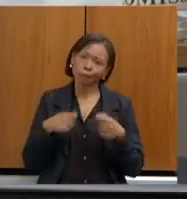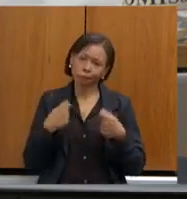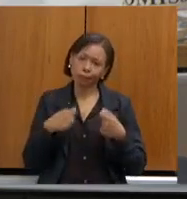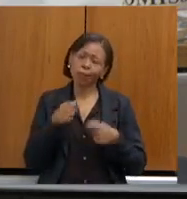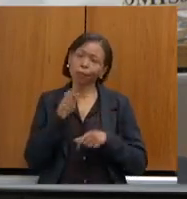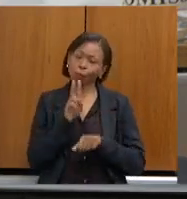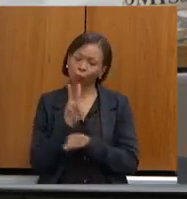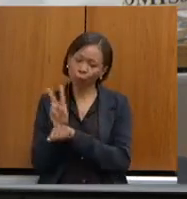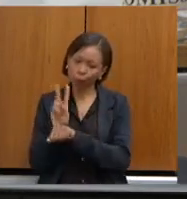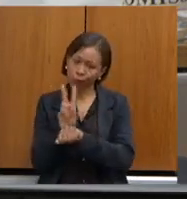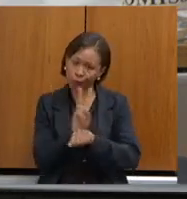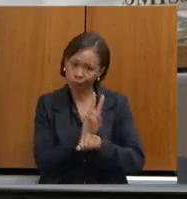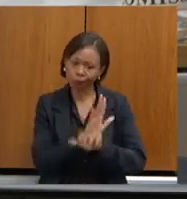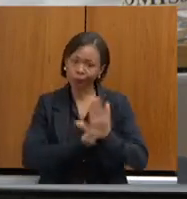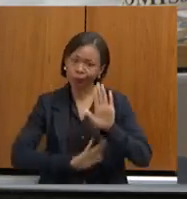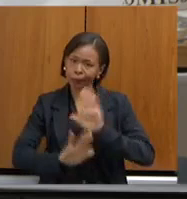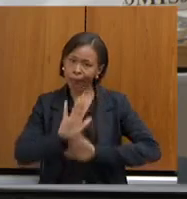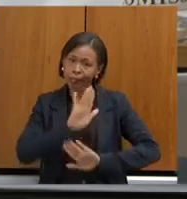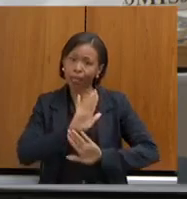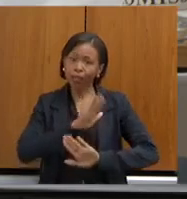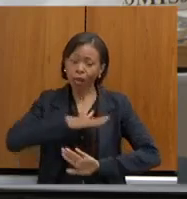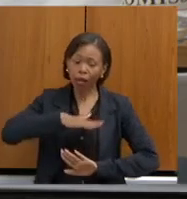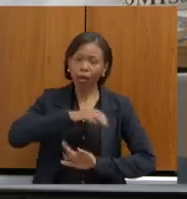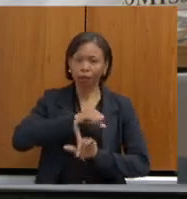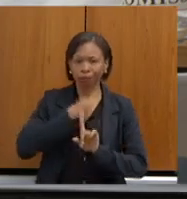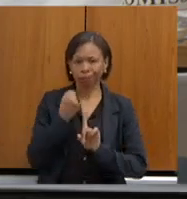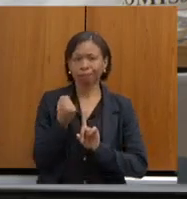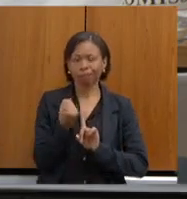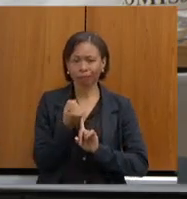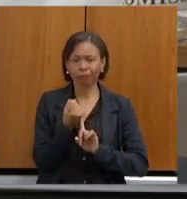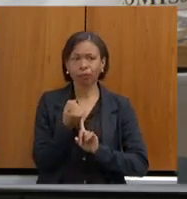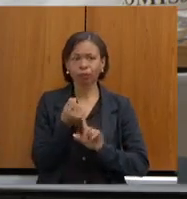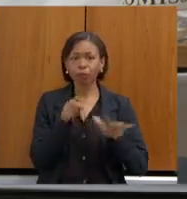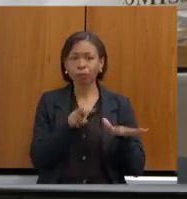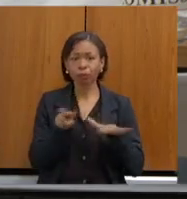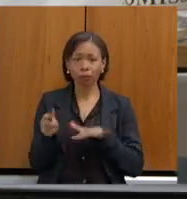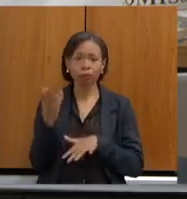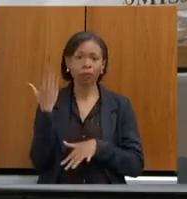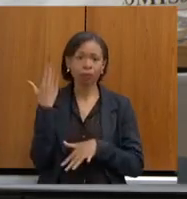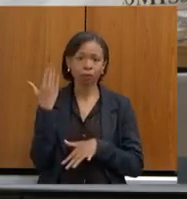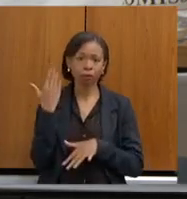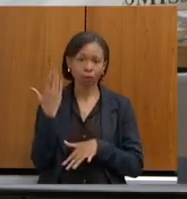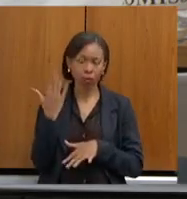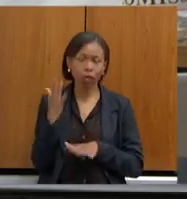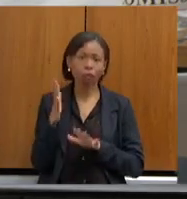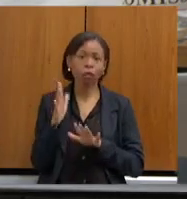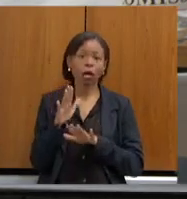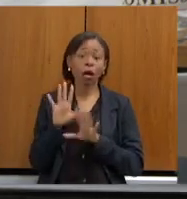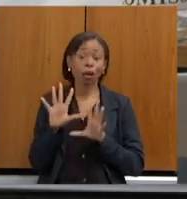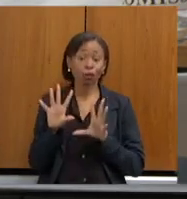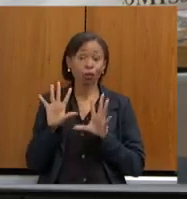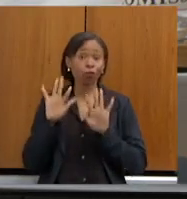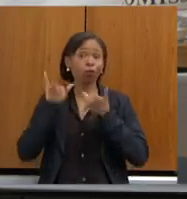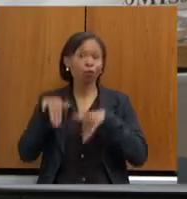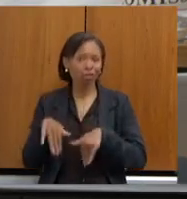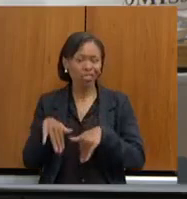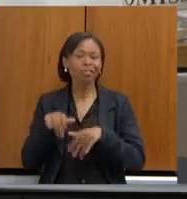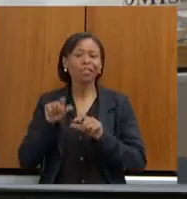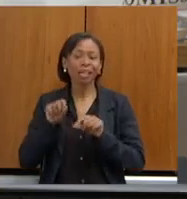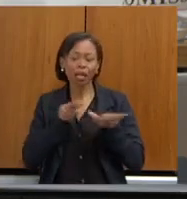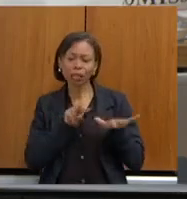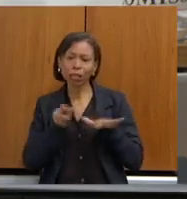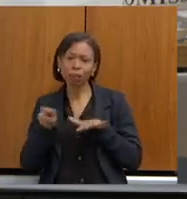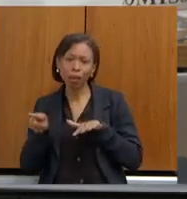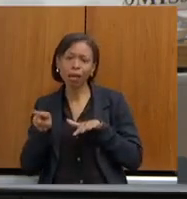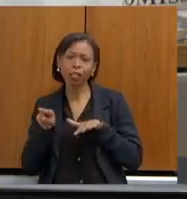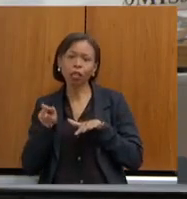cuidado social nós temos semana passada encerramos aí a semana de prevenção às drogas não muita ação social